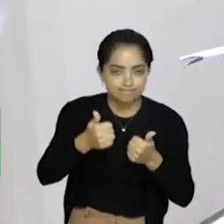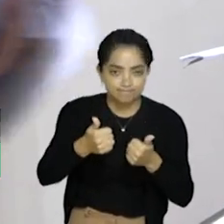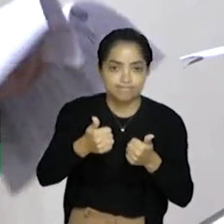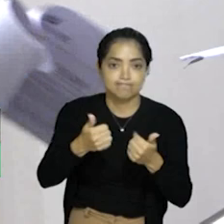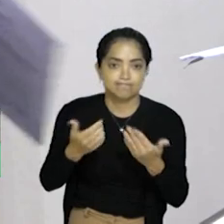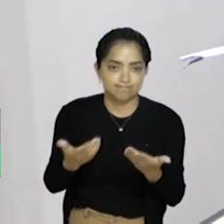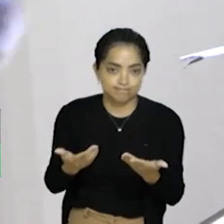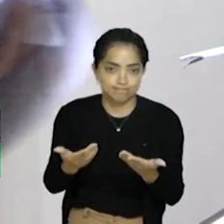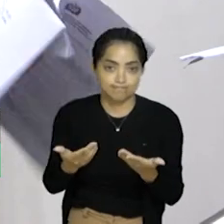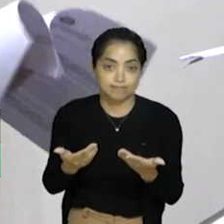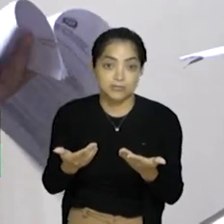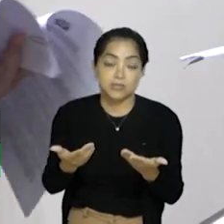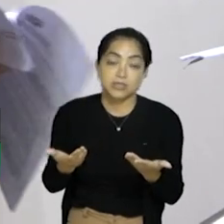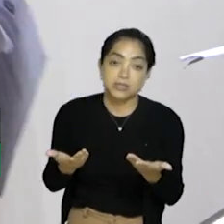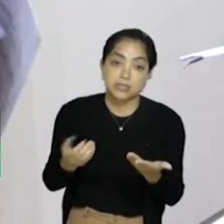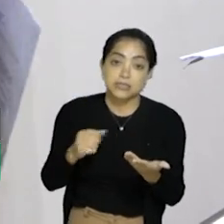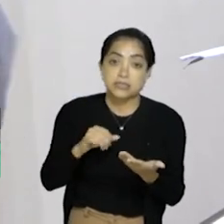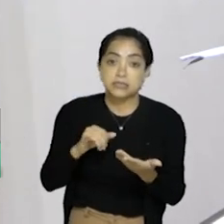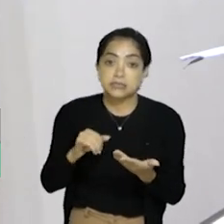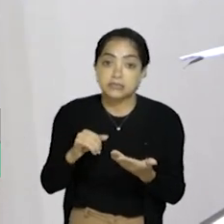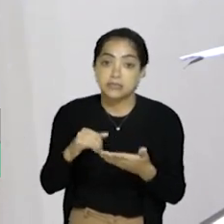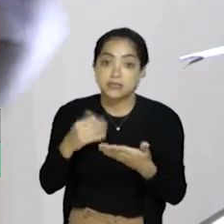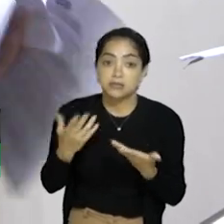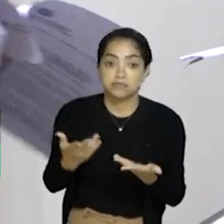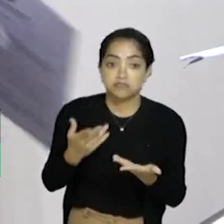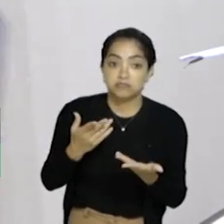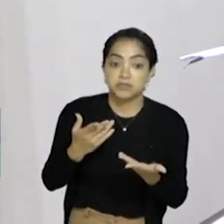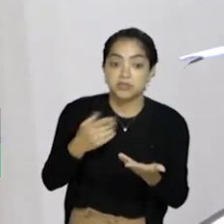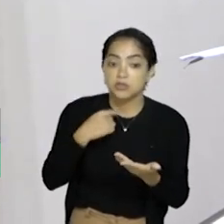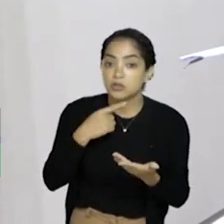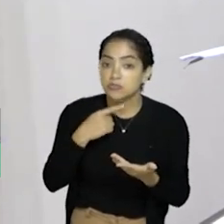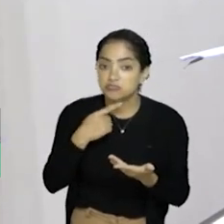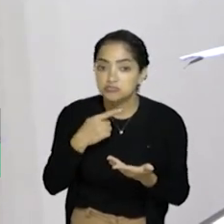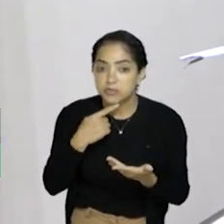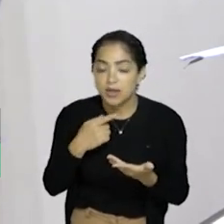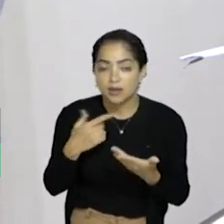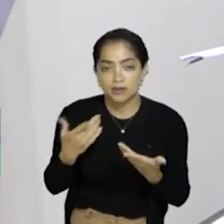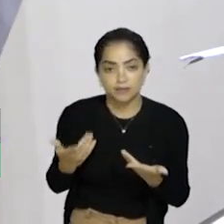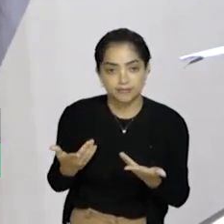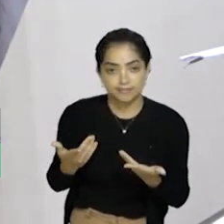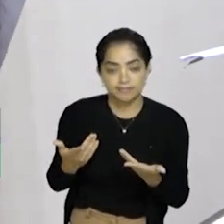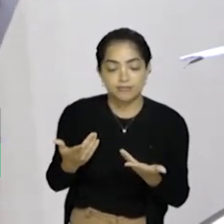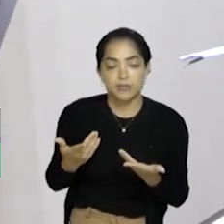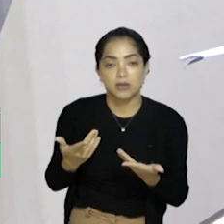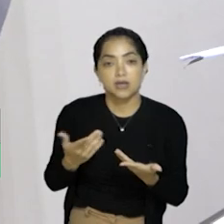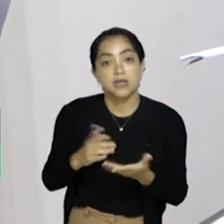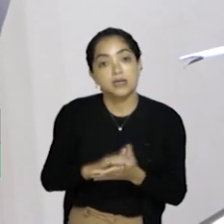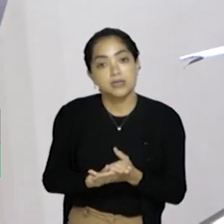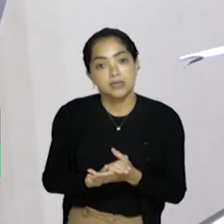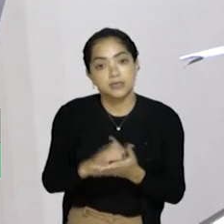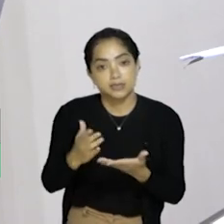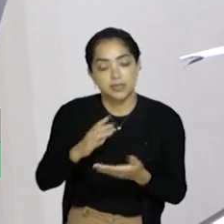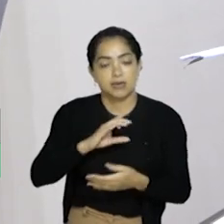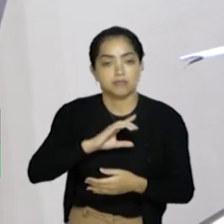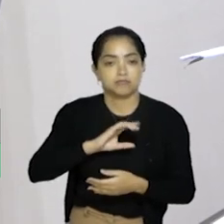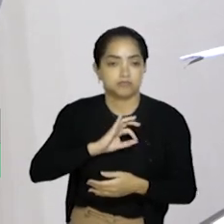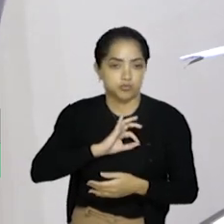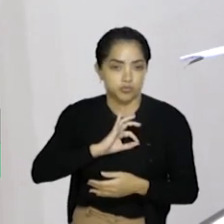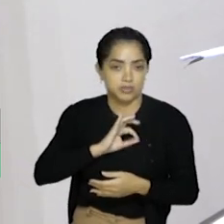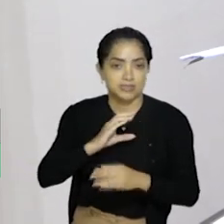enquanto Senão nós vemos que não prospera essa ideia que a polícia civil